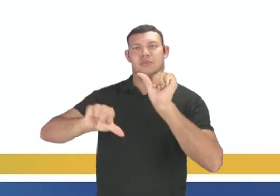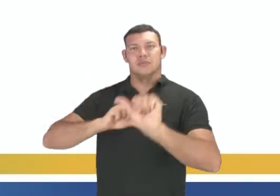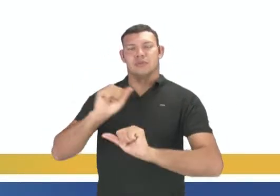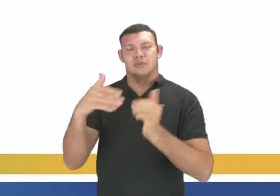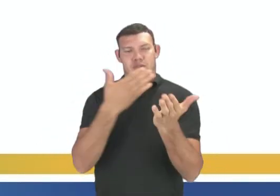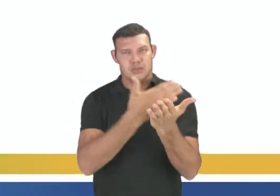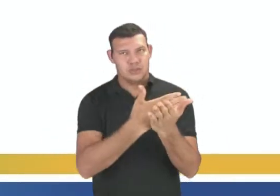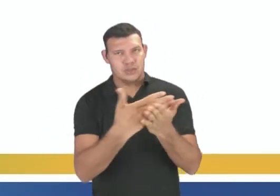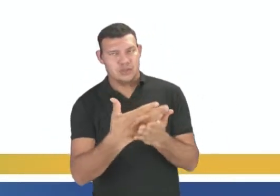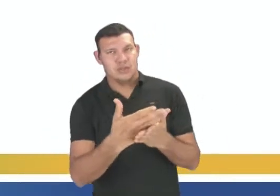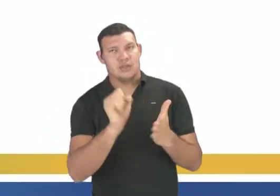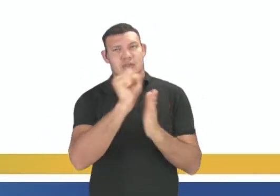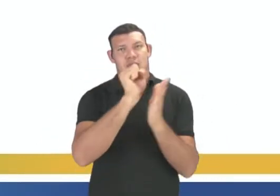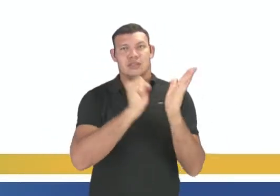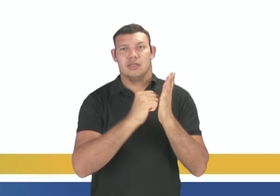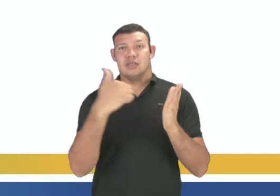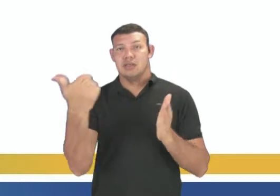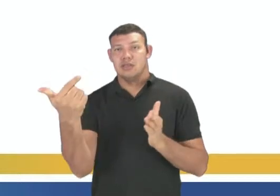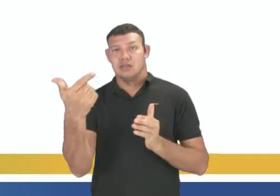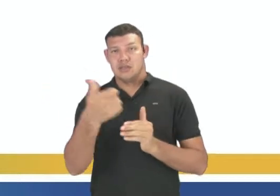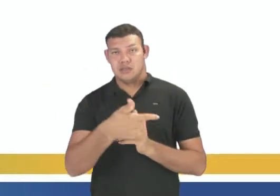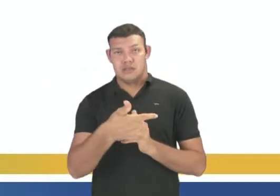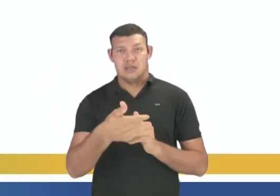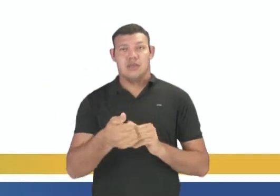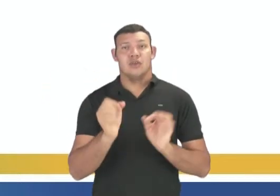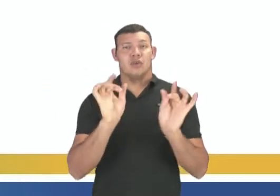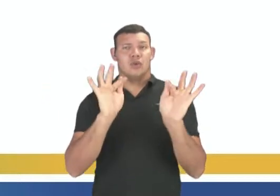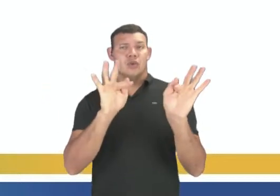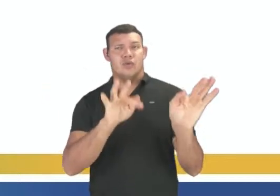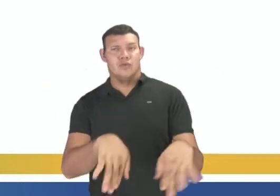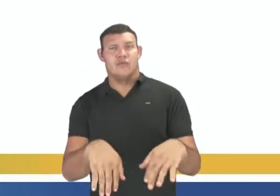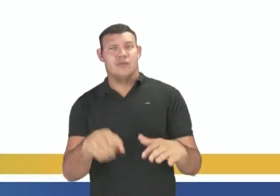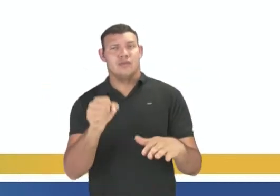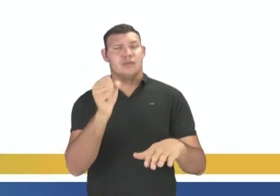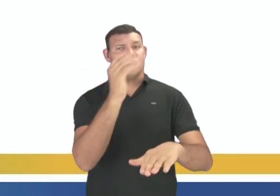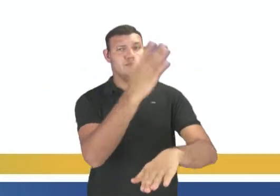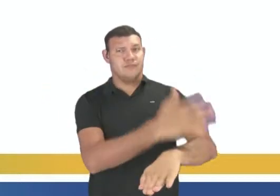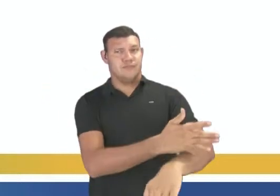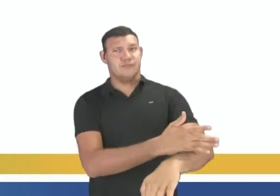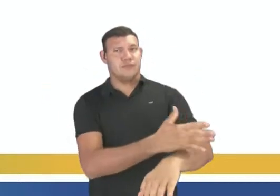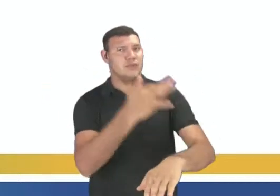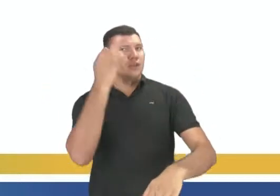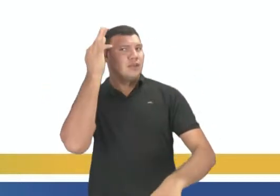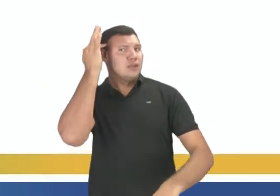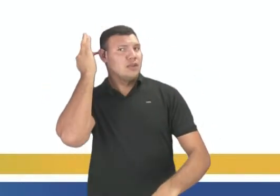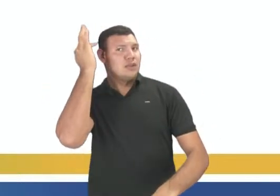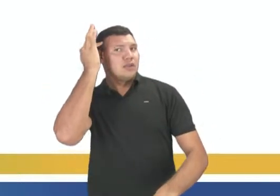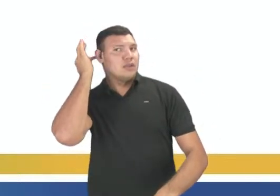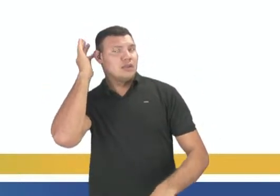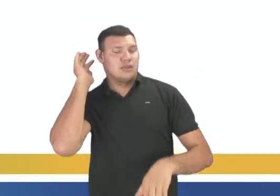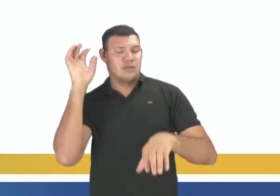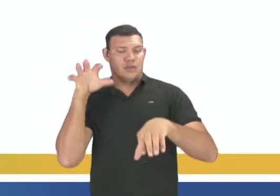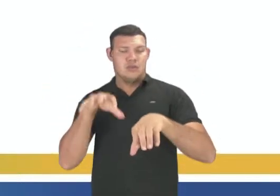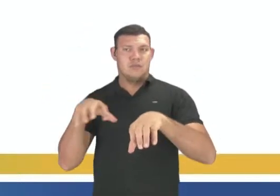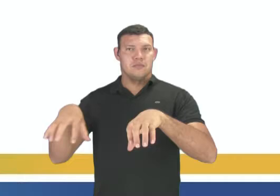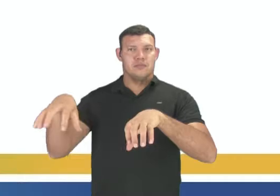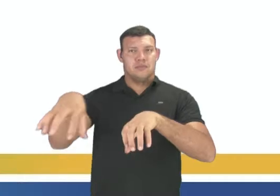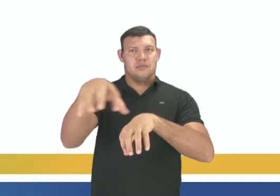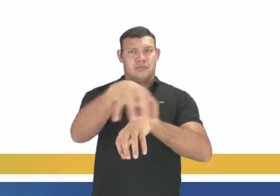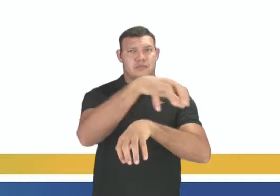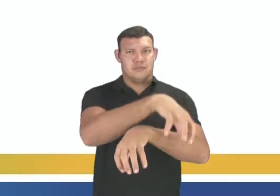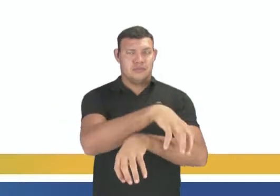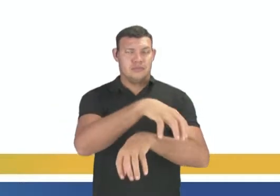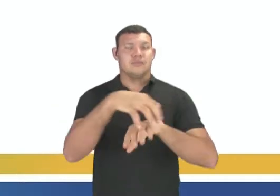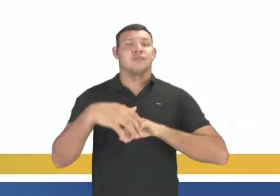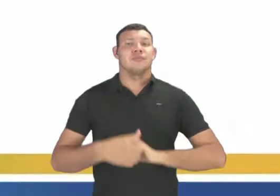século XII, tá? No fim da Idade Média, com o feudalismo, termina ali aquele período